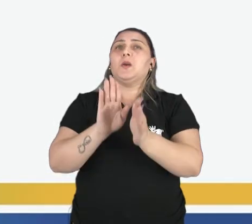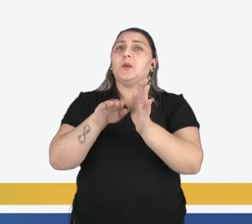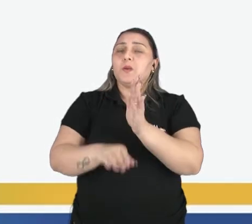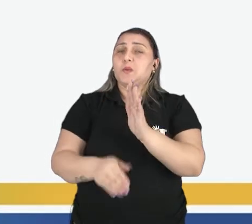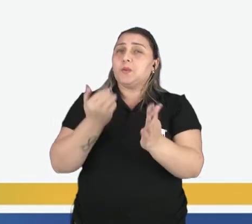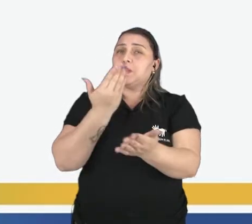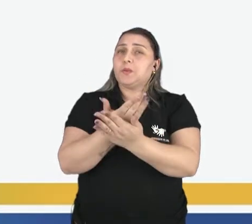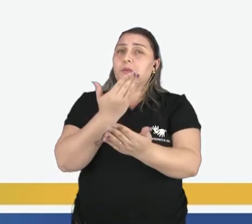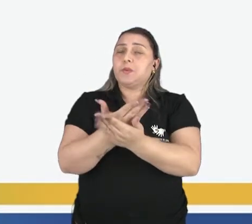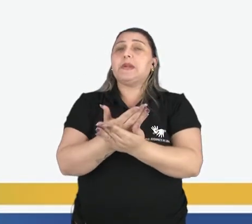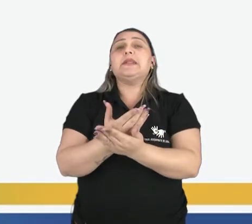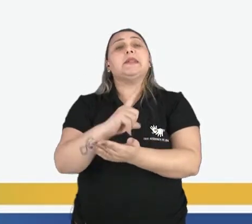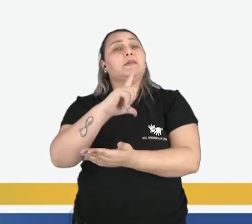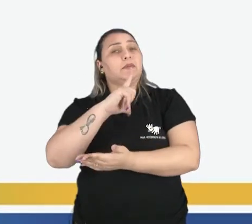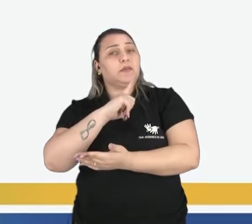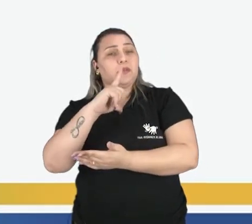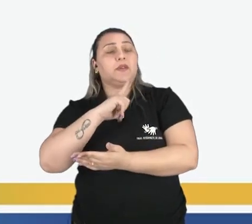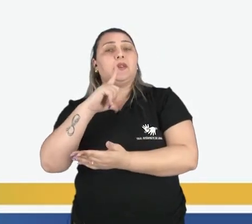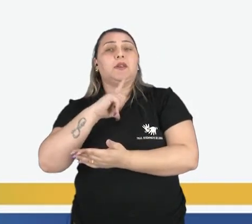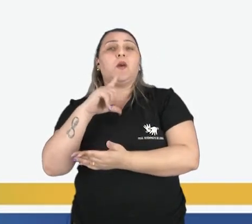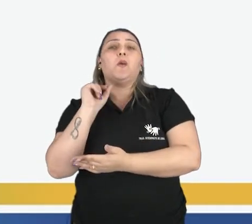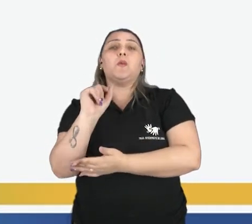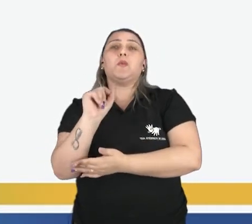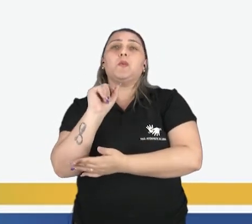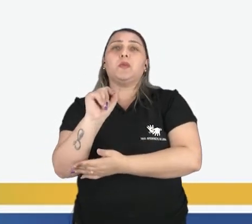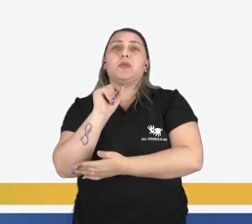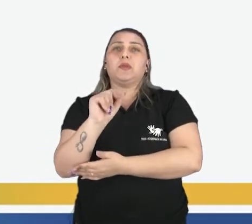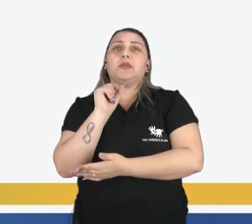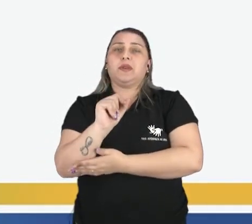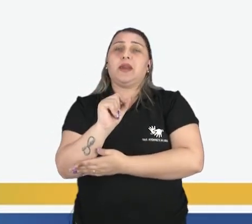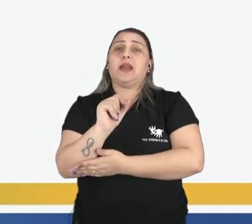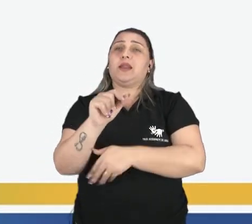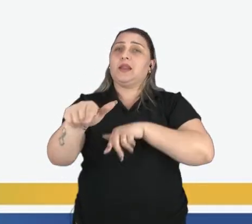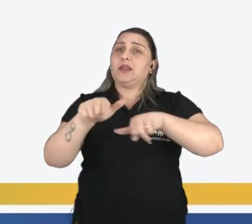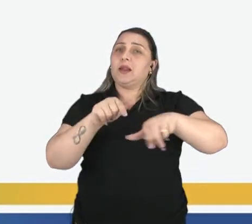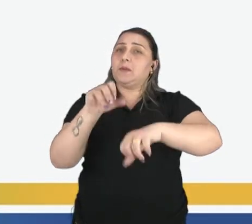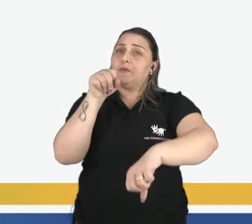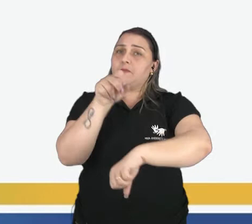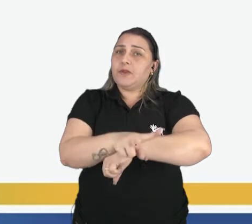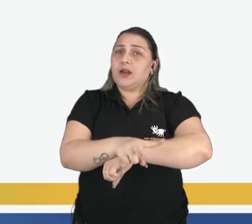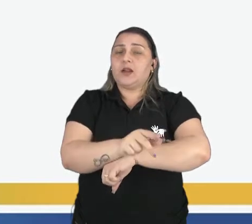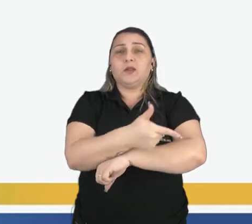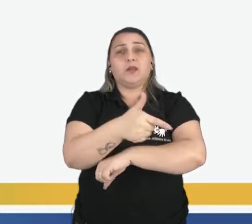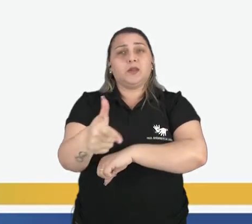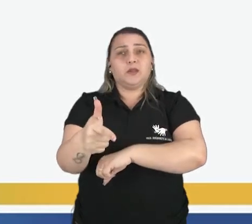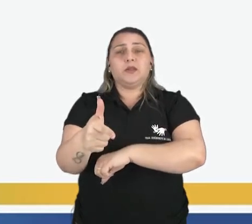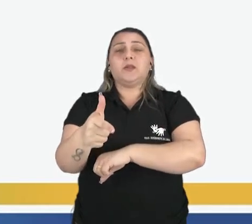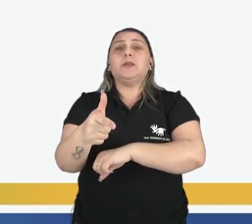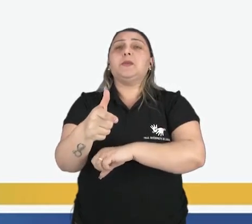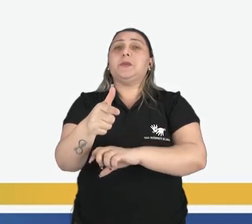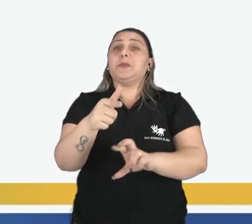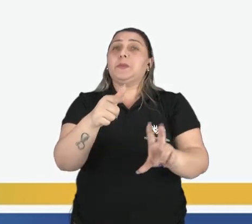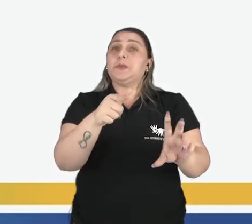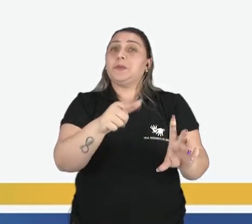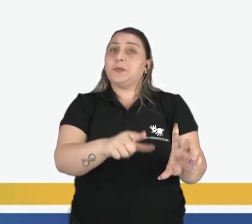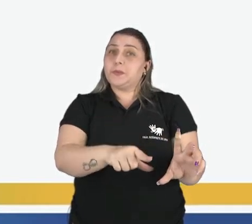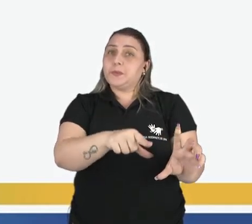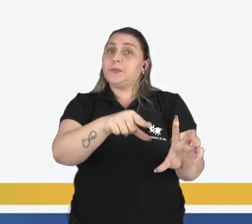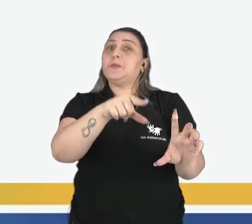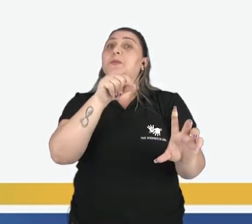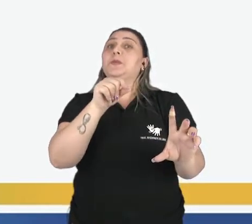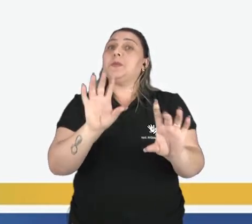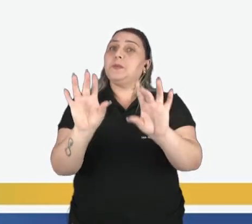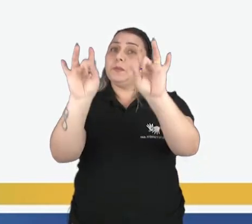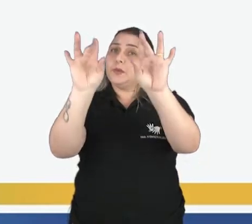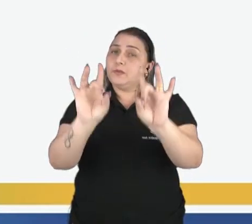de escolaridade, terão destinado a si certos empregos sem grande prestígio social e